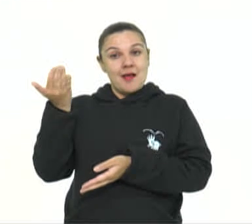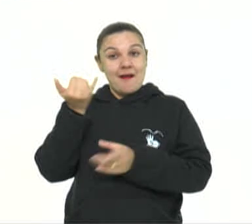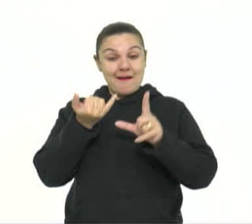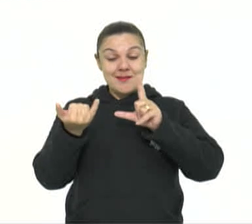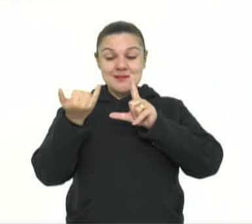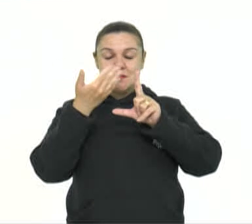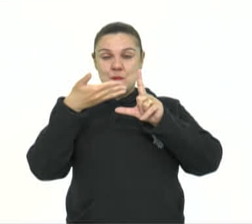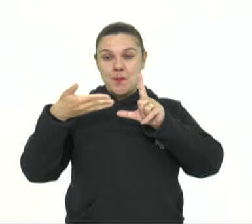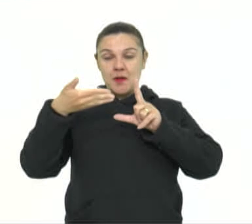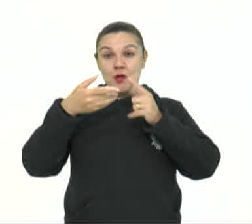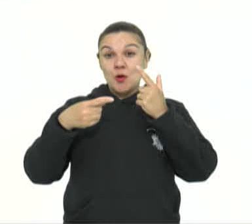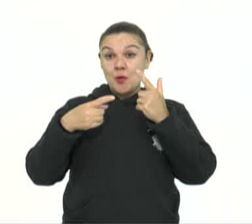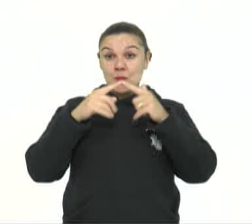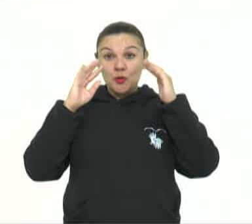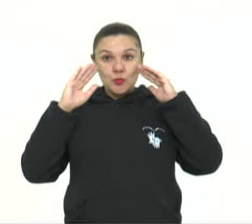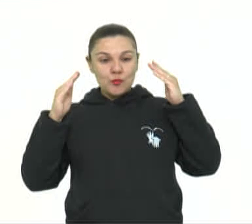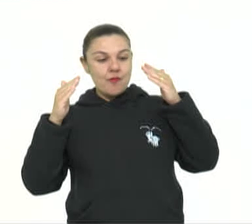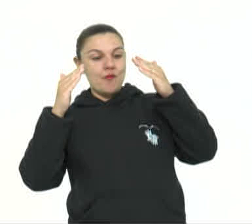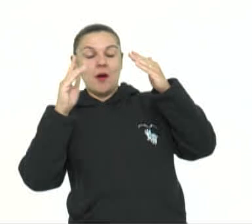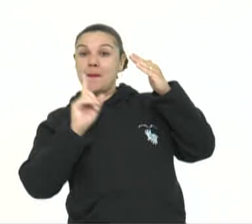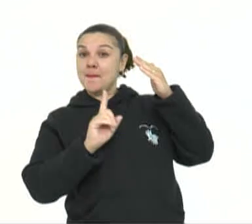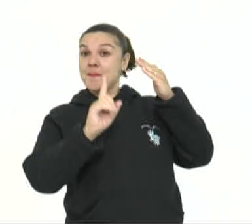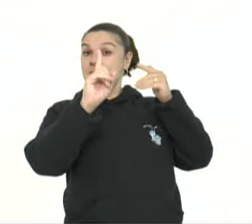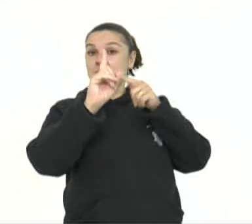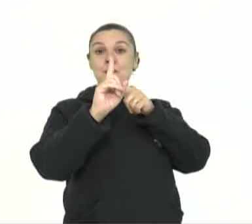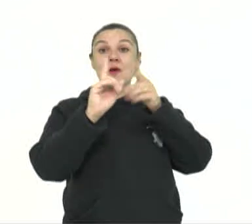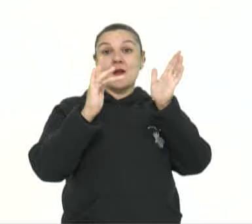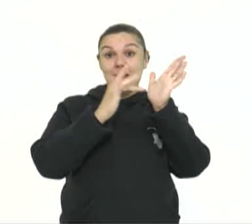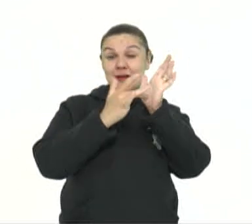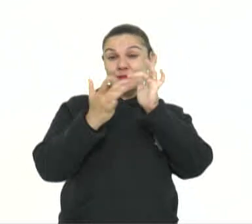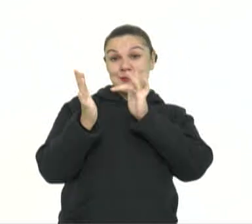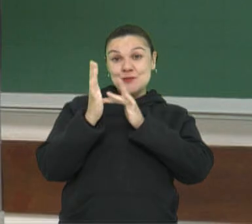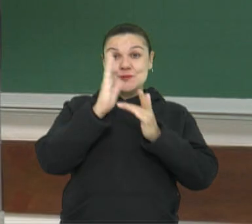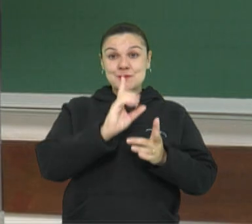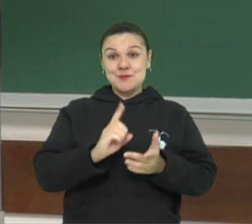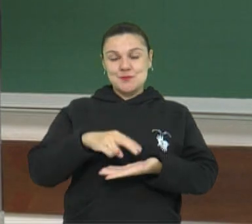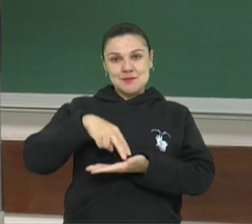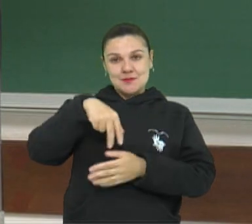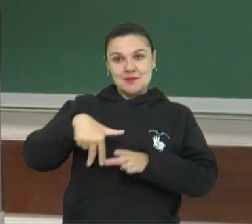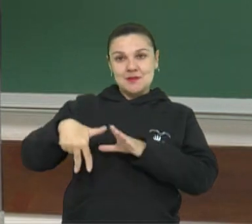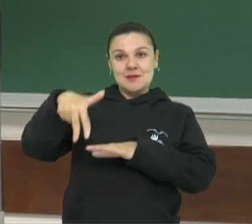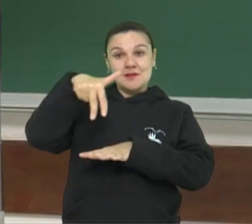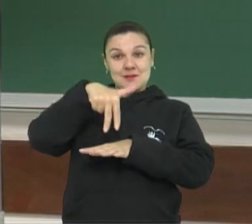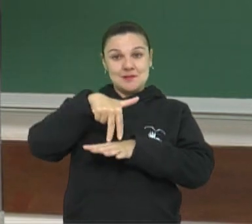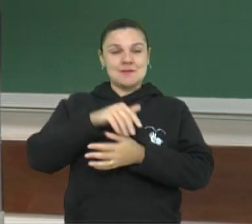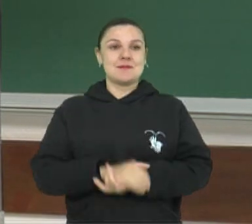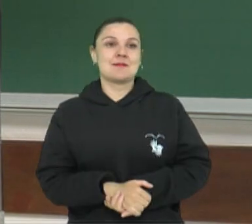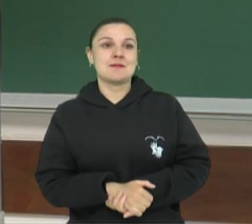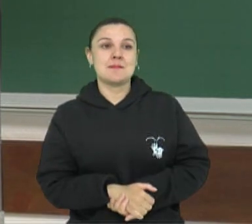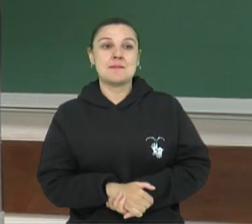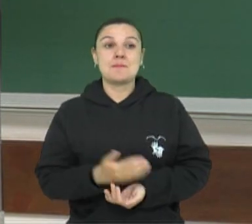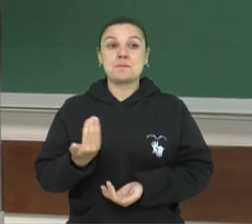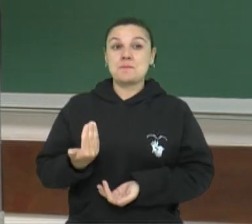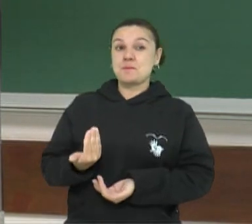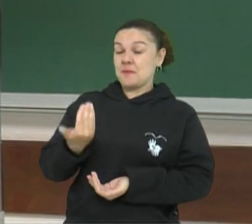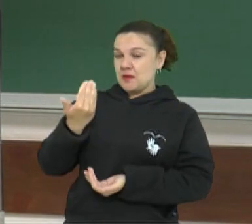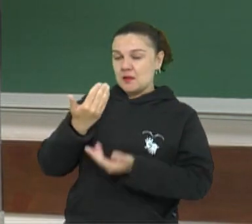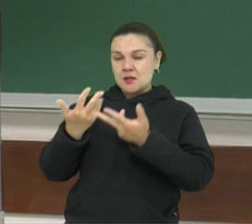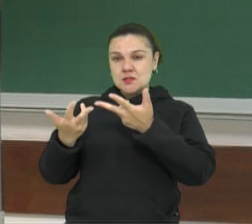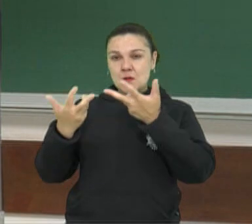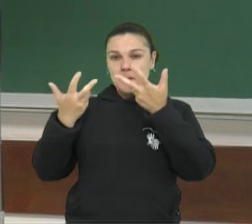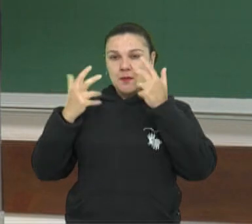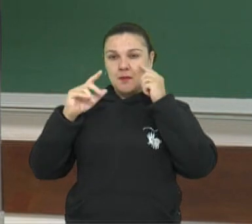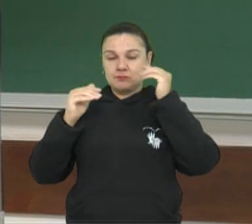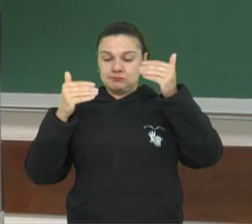todas elas levam ao centro para a figura principal, né, que é do Cristo ressurreto ali. E aí nós conseguimos perceber